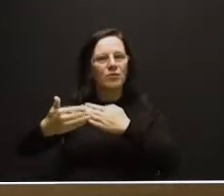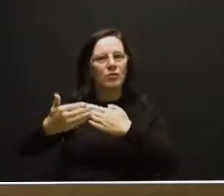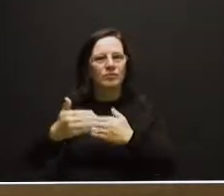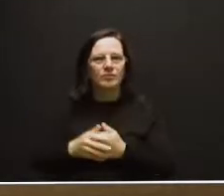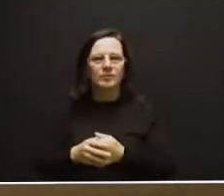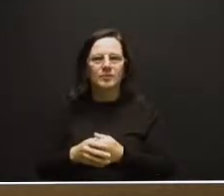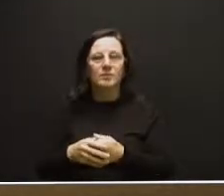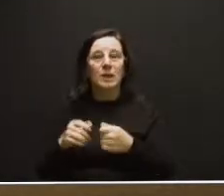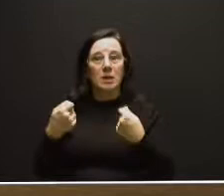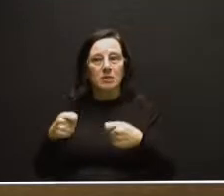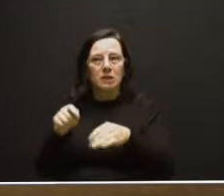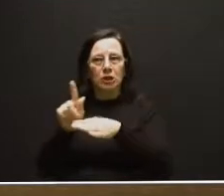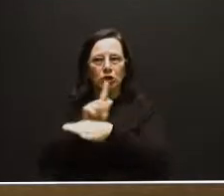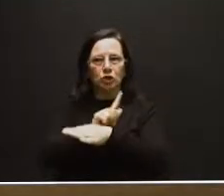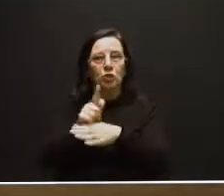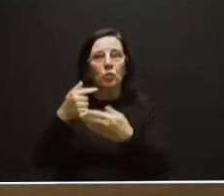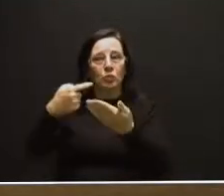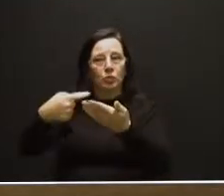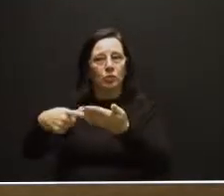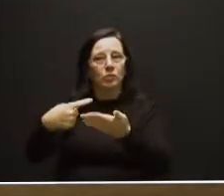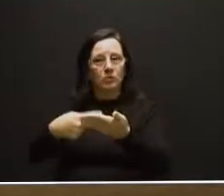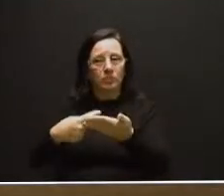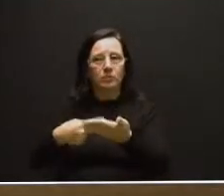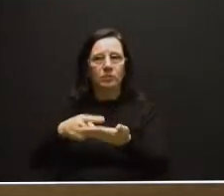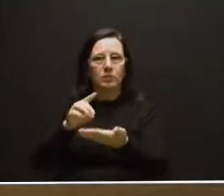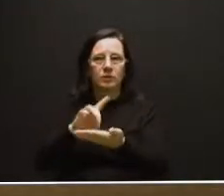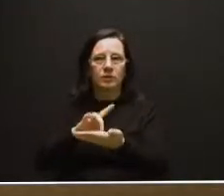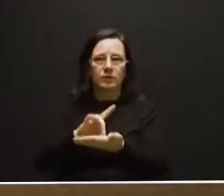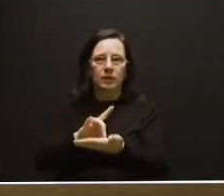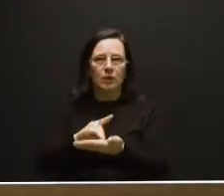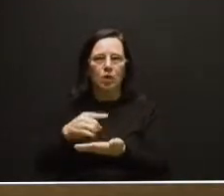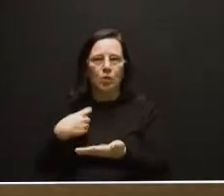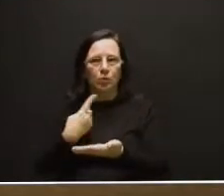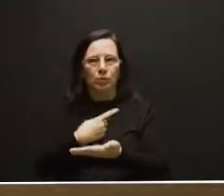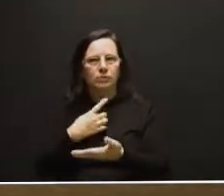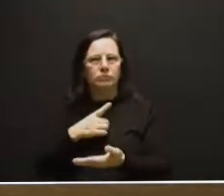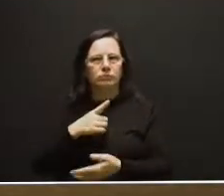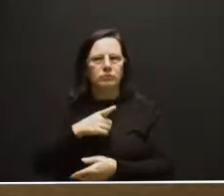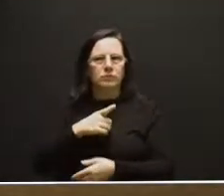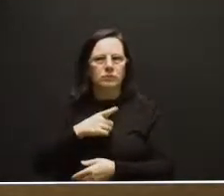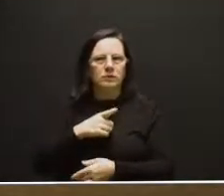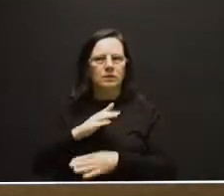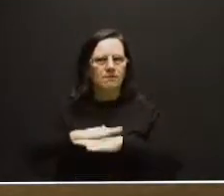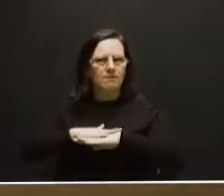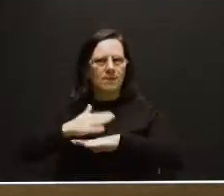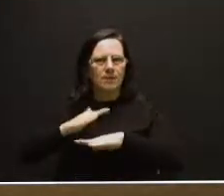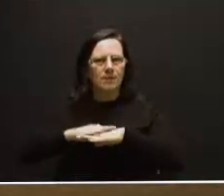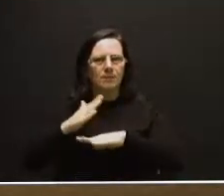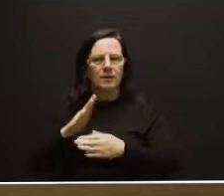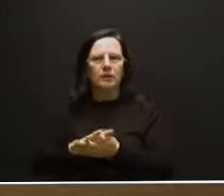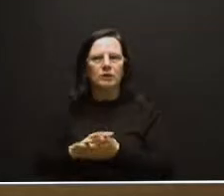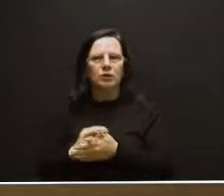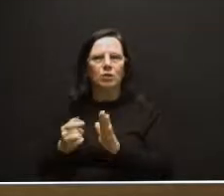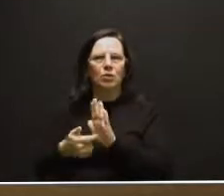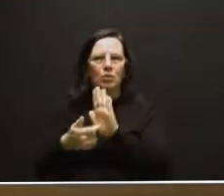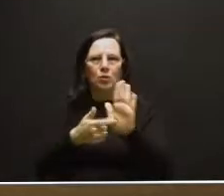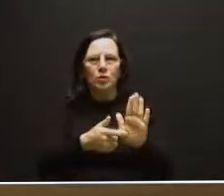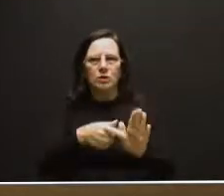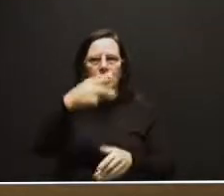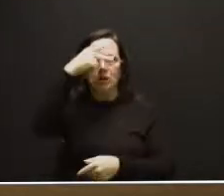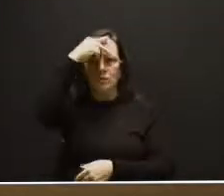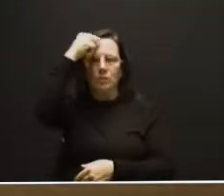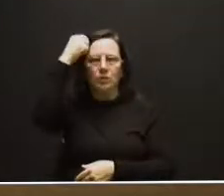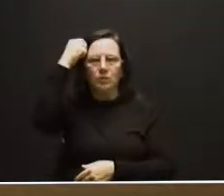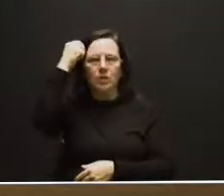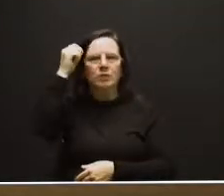eu acho que chegou a hora parlamento nós buscarmos cada vez mais apontar isso o senhor prefeito